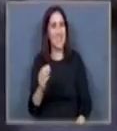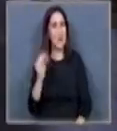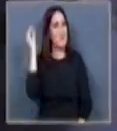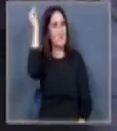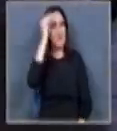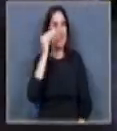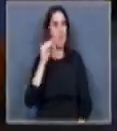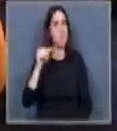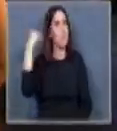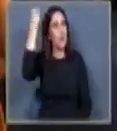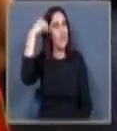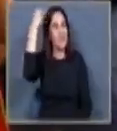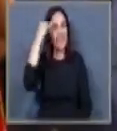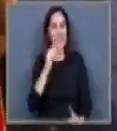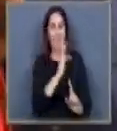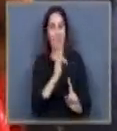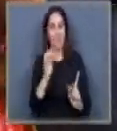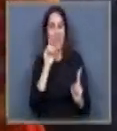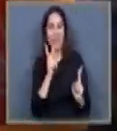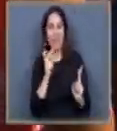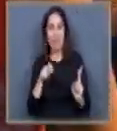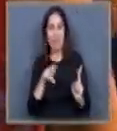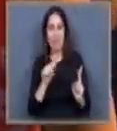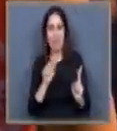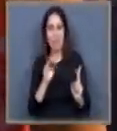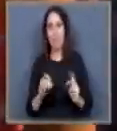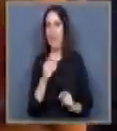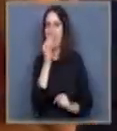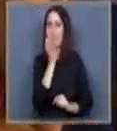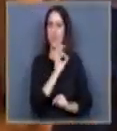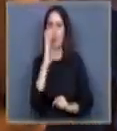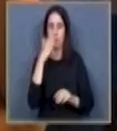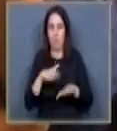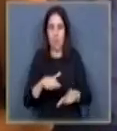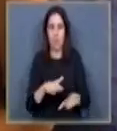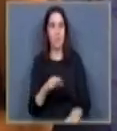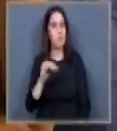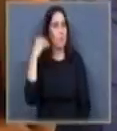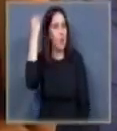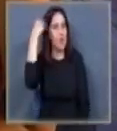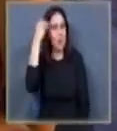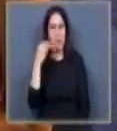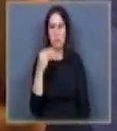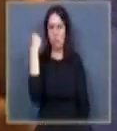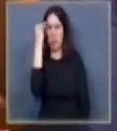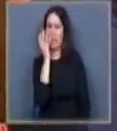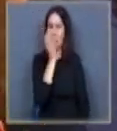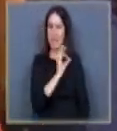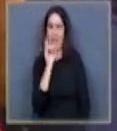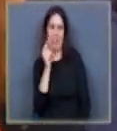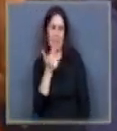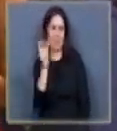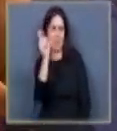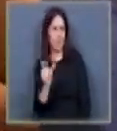da Moraria. É FF e Vanessa, como é que vocês estão? Na marcha mais linda. Na marcha mais linda, os padrinhos mais lindos. A Moraria é linda, Tânia Ribas